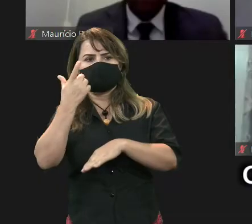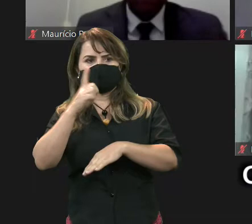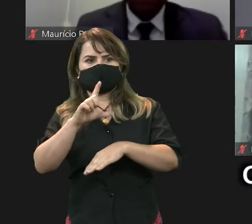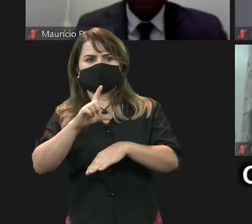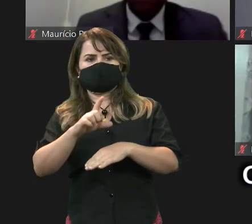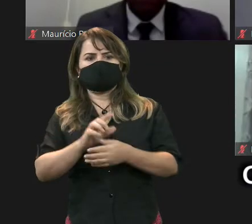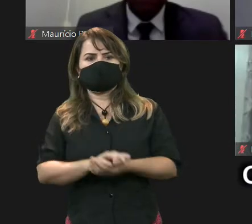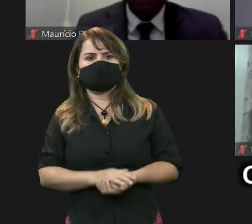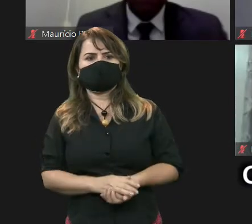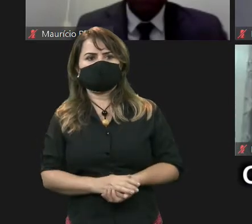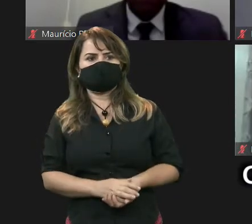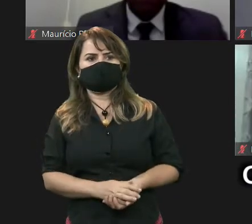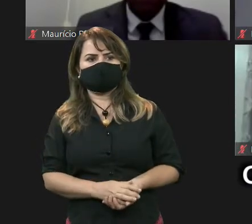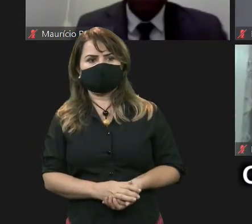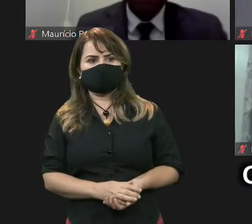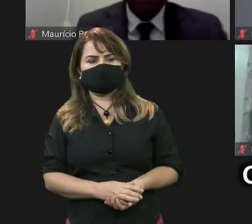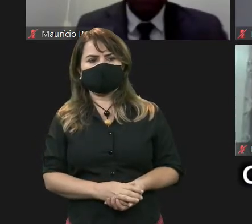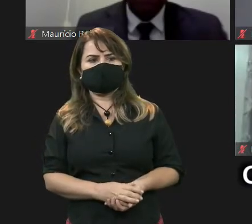será.